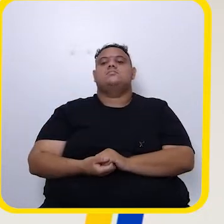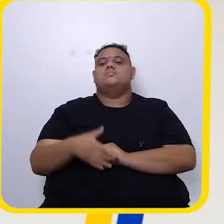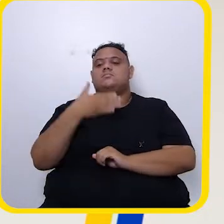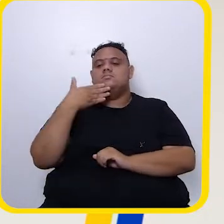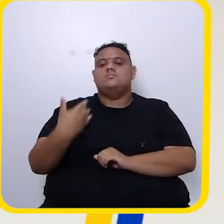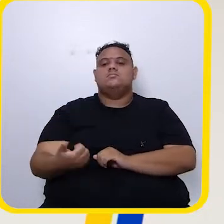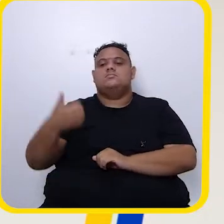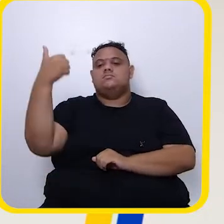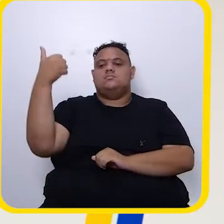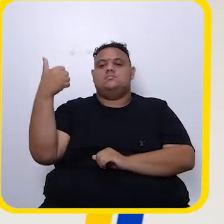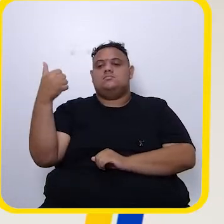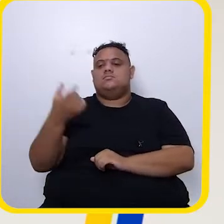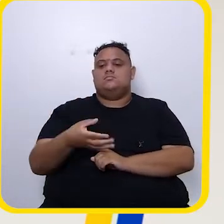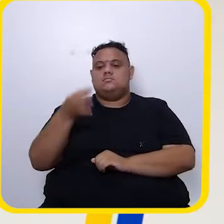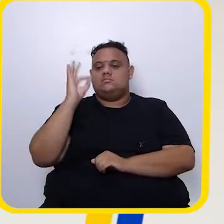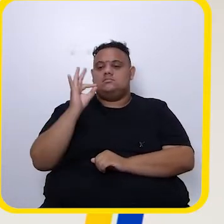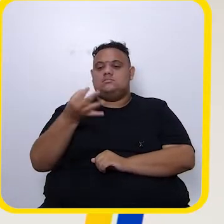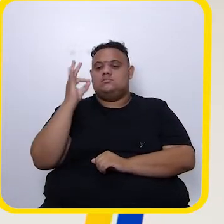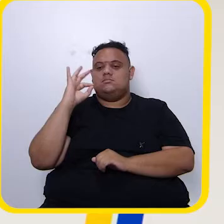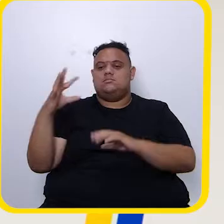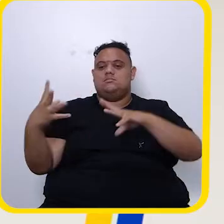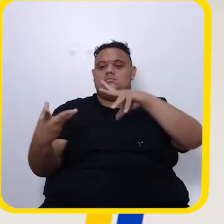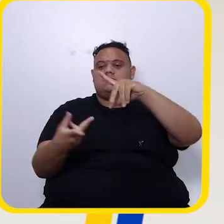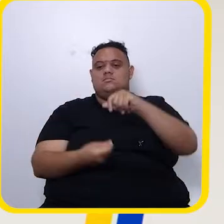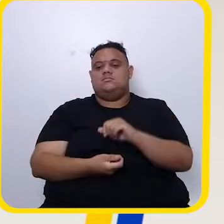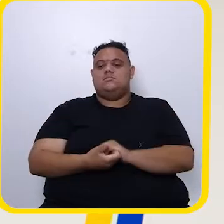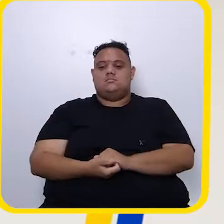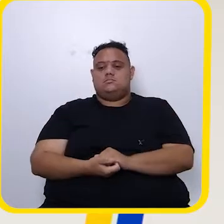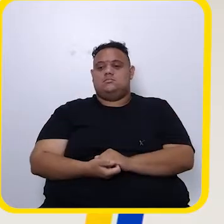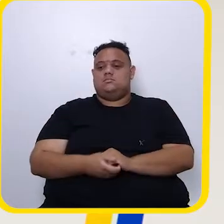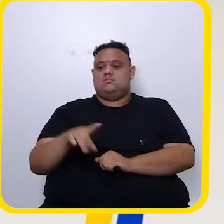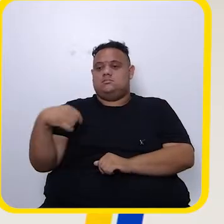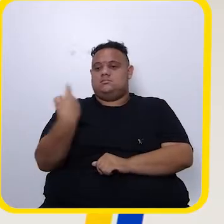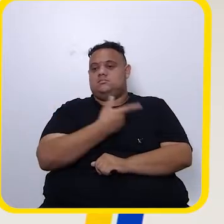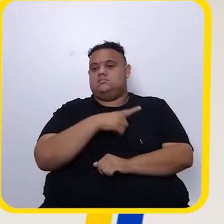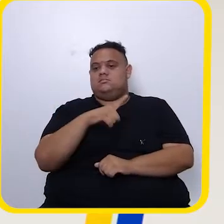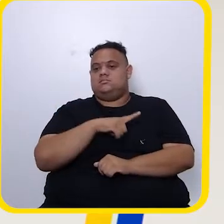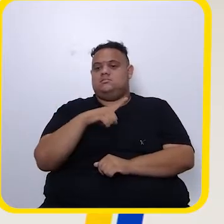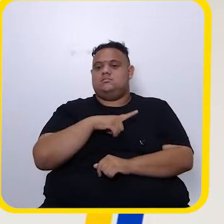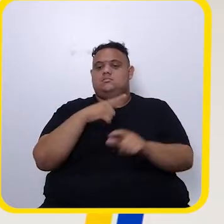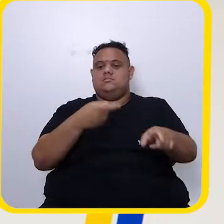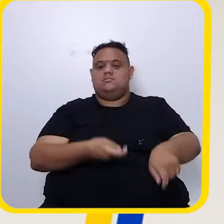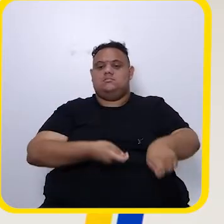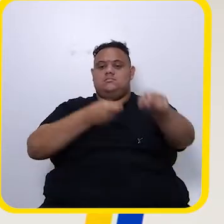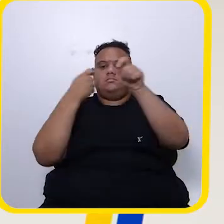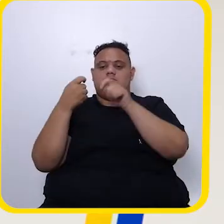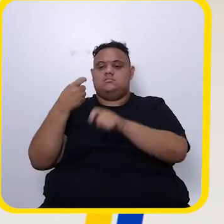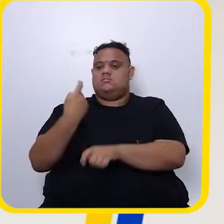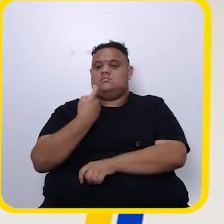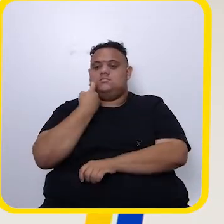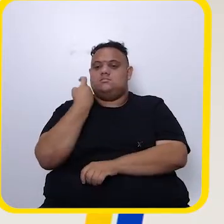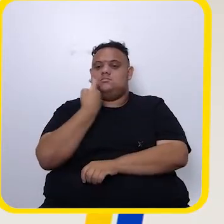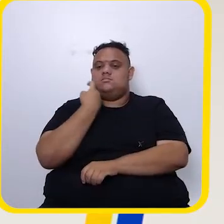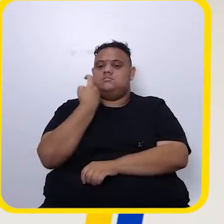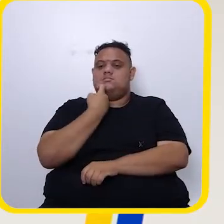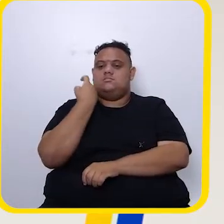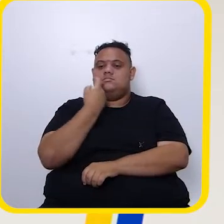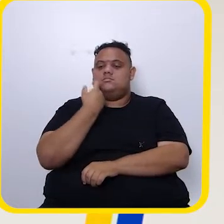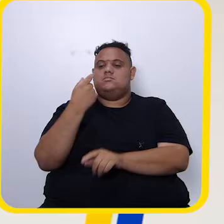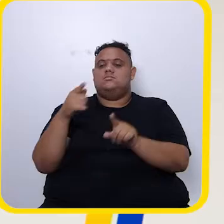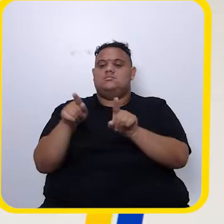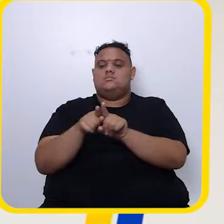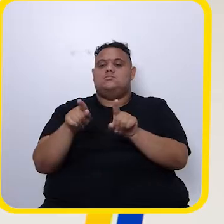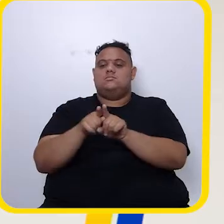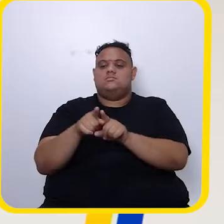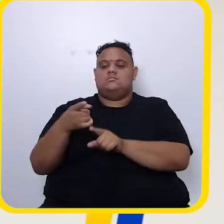é um dos melhores cafés do mundo. Nós temos também o pescado, né? O peixe, né, que é retirado.